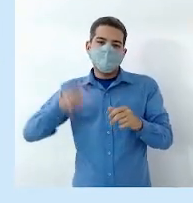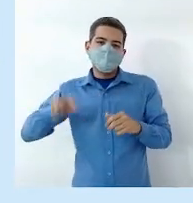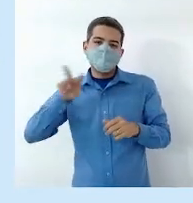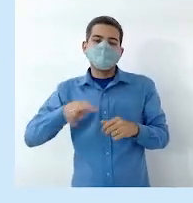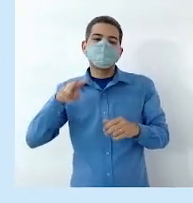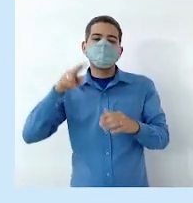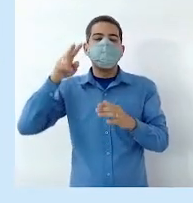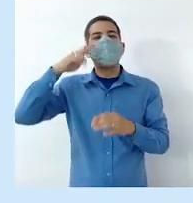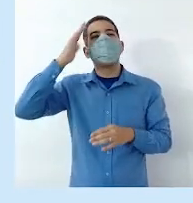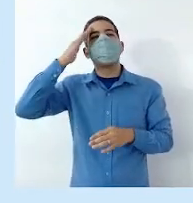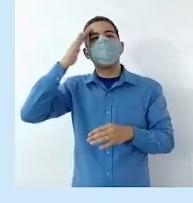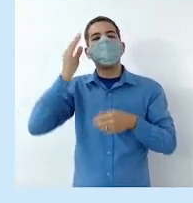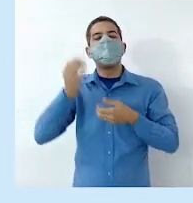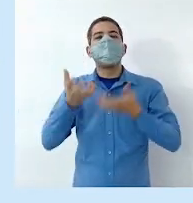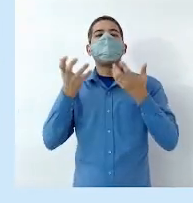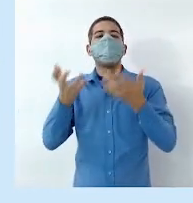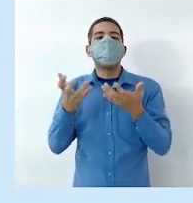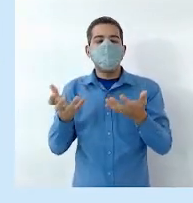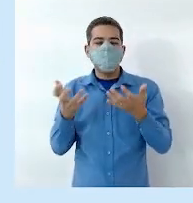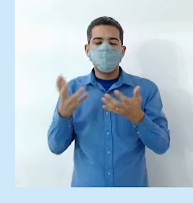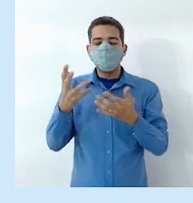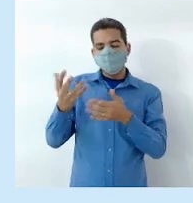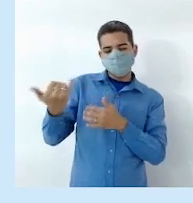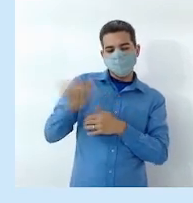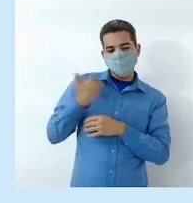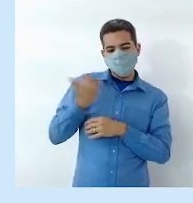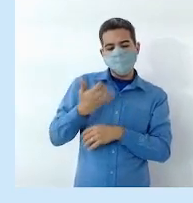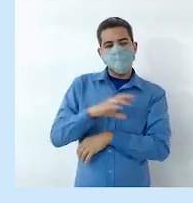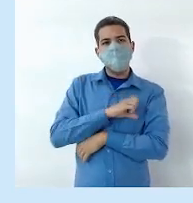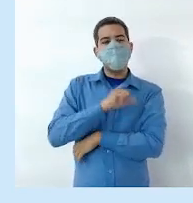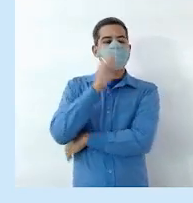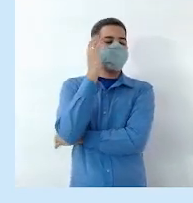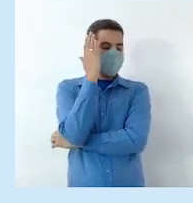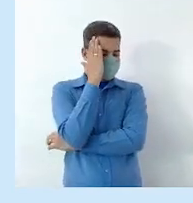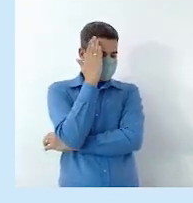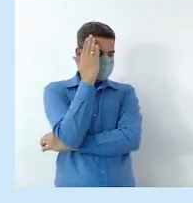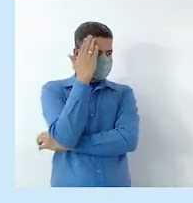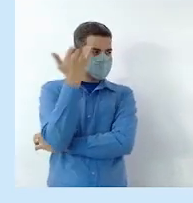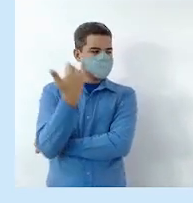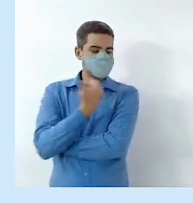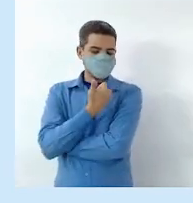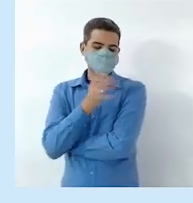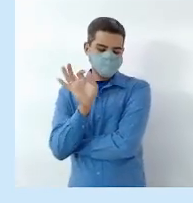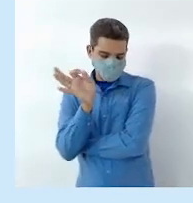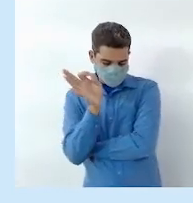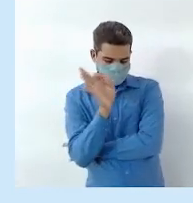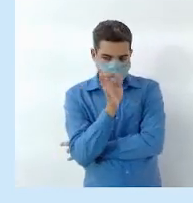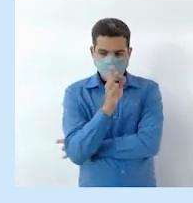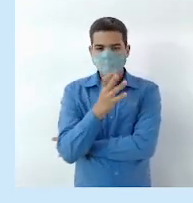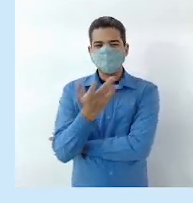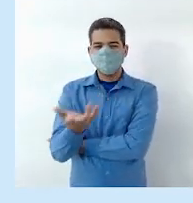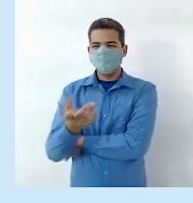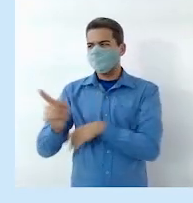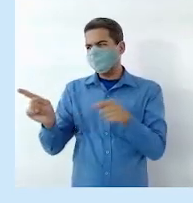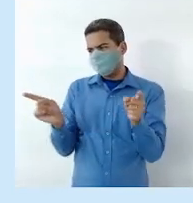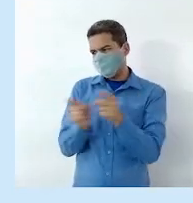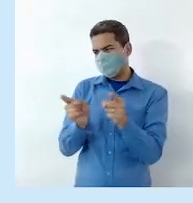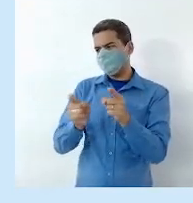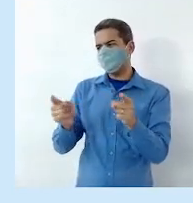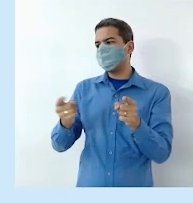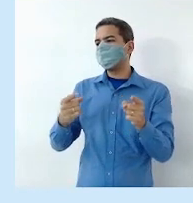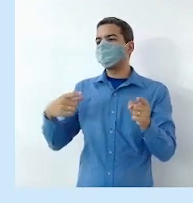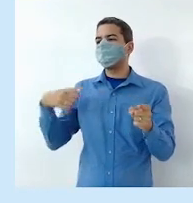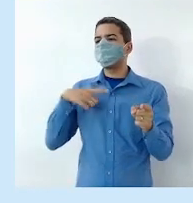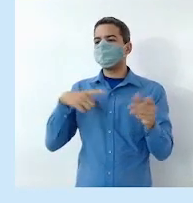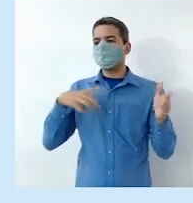de seu interesse pessoal e amoroso. Outra coisa que fica expressa aí nesse trecho que eu trouxe para vocês é a